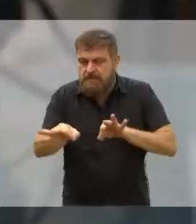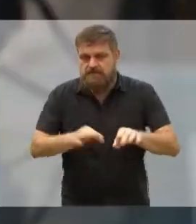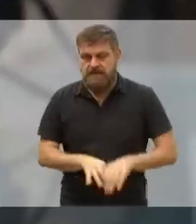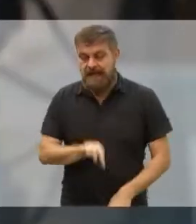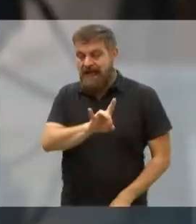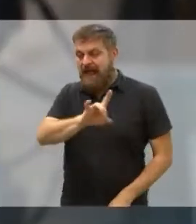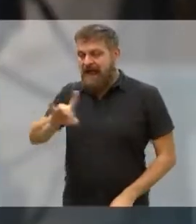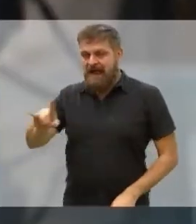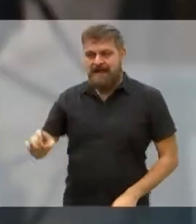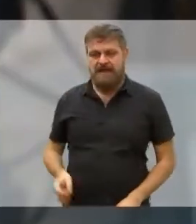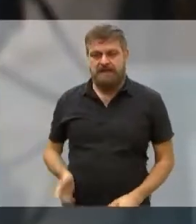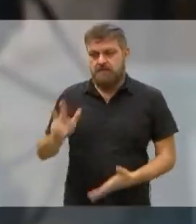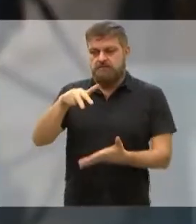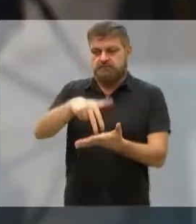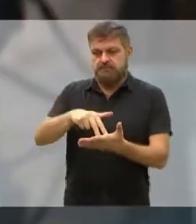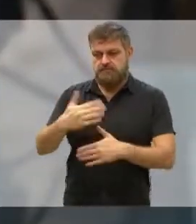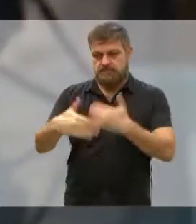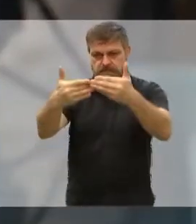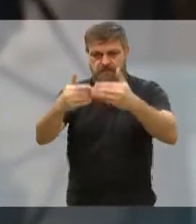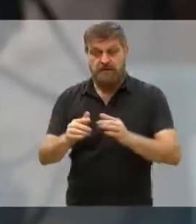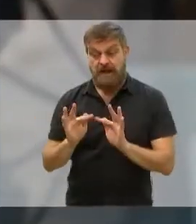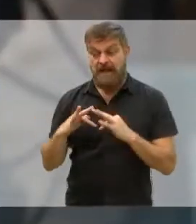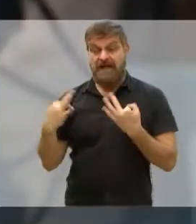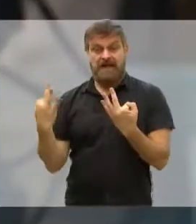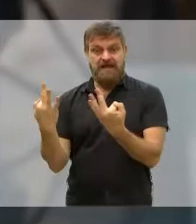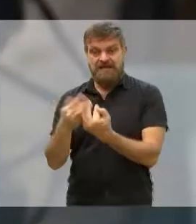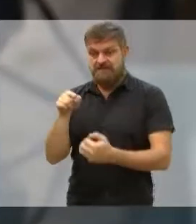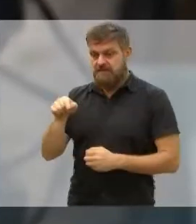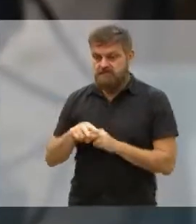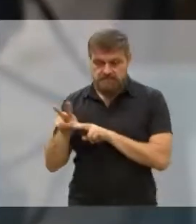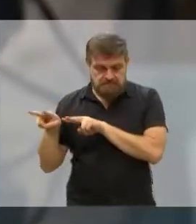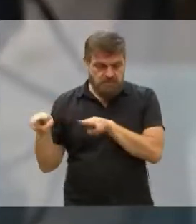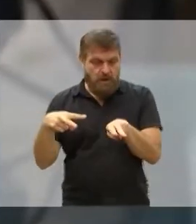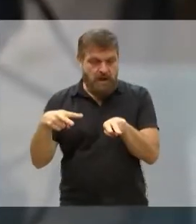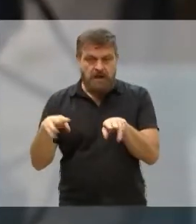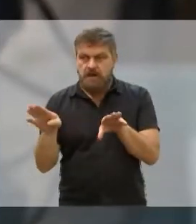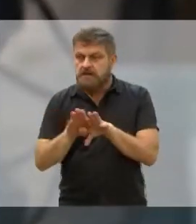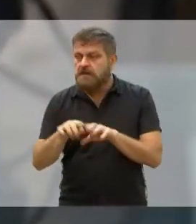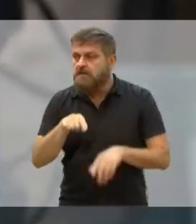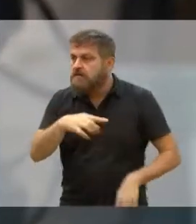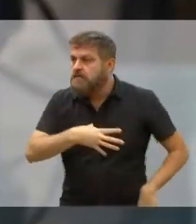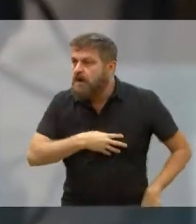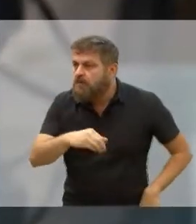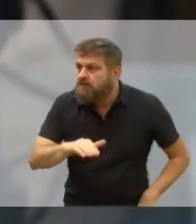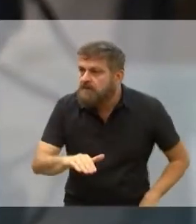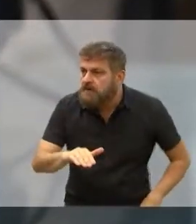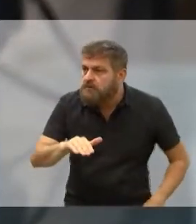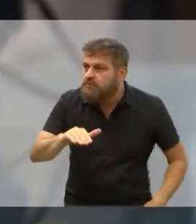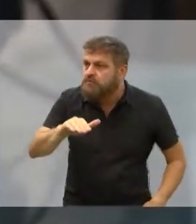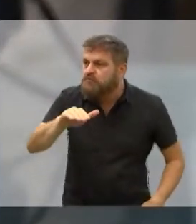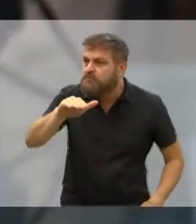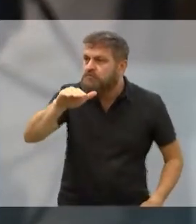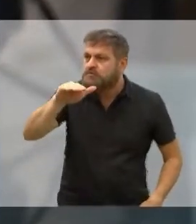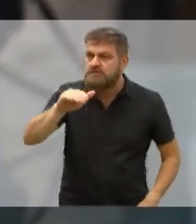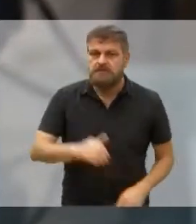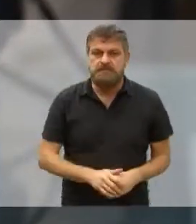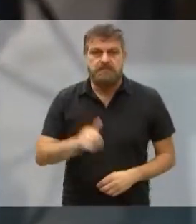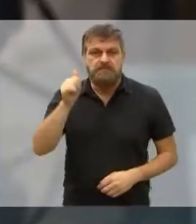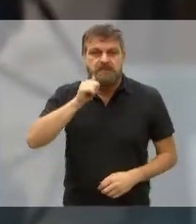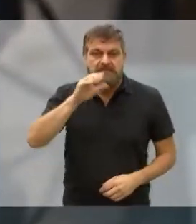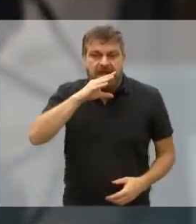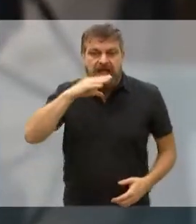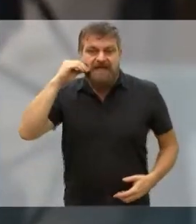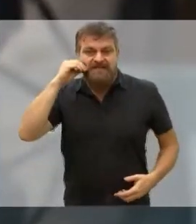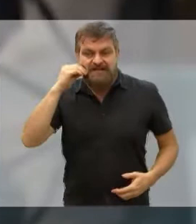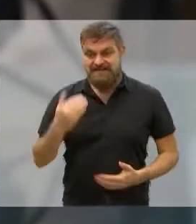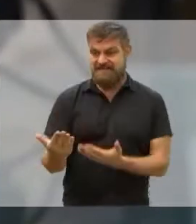Isso é autonomia, isso é desenvolvimento. E para essas famílias começarem a olhar também que seus filhos estão crescendo. As meninas já